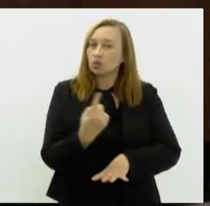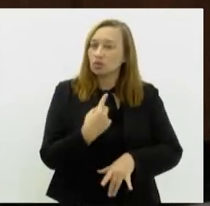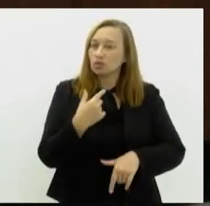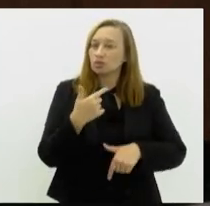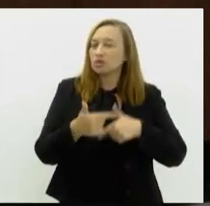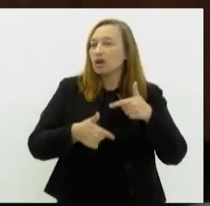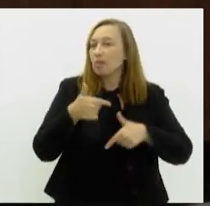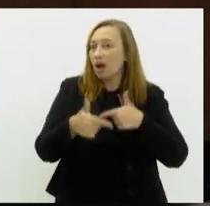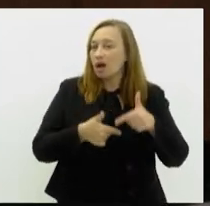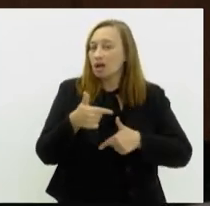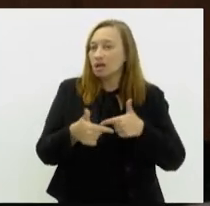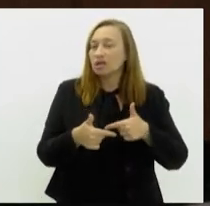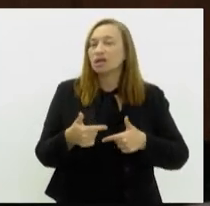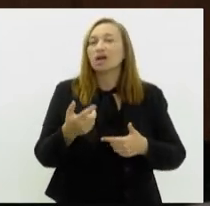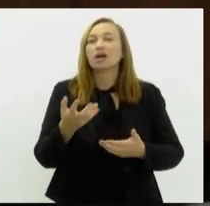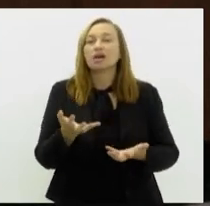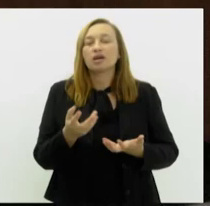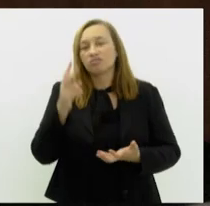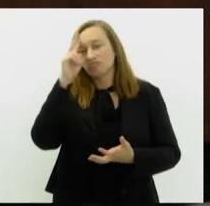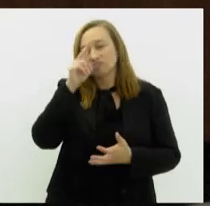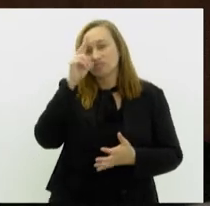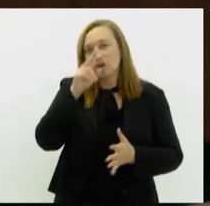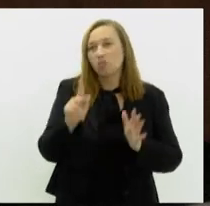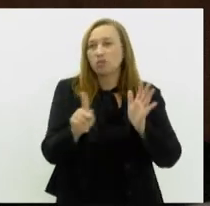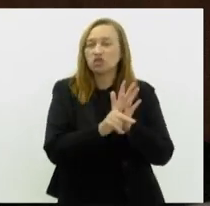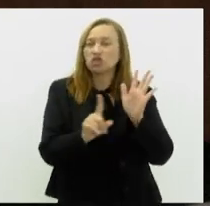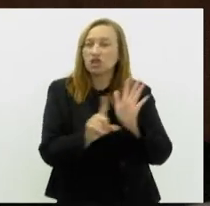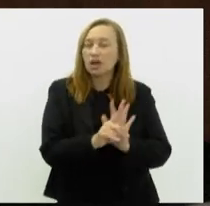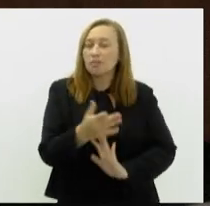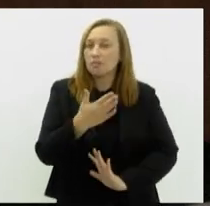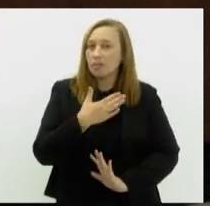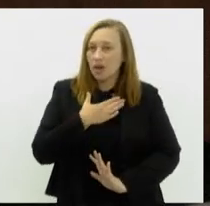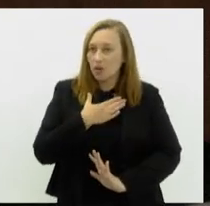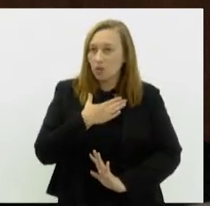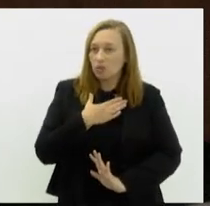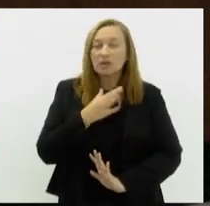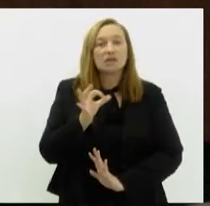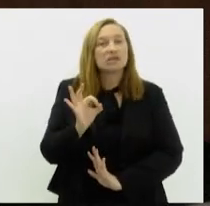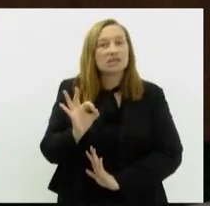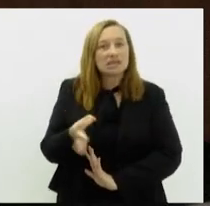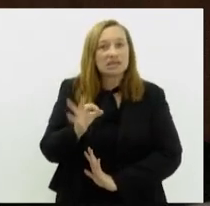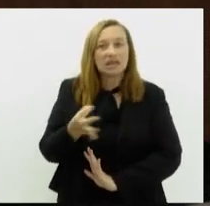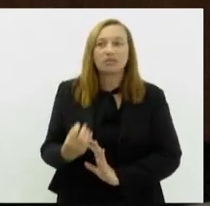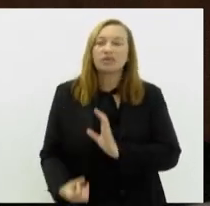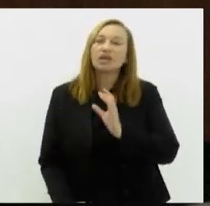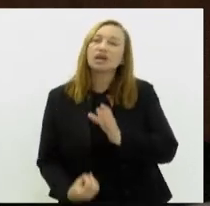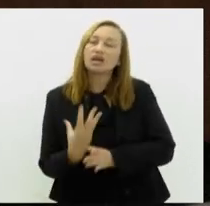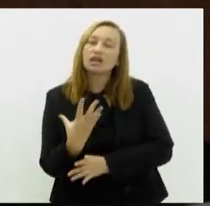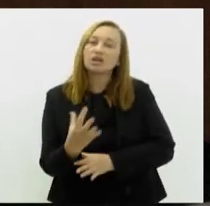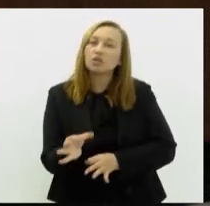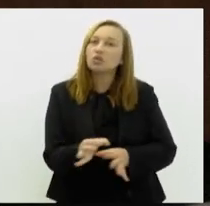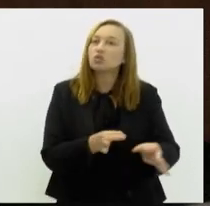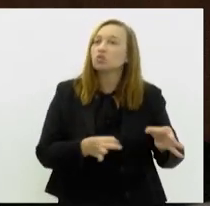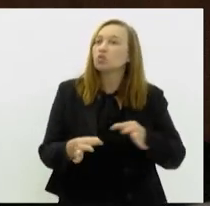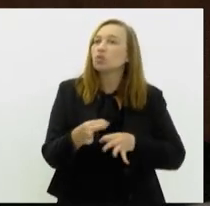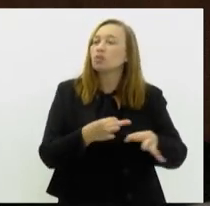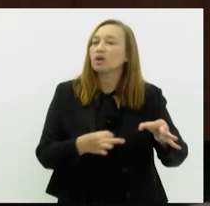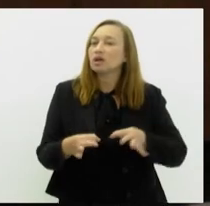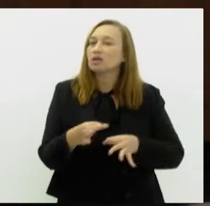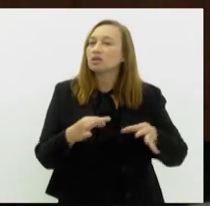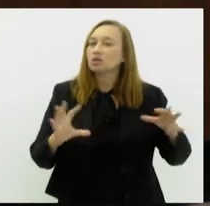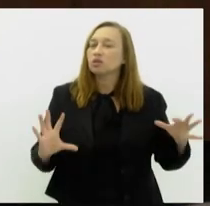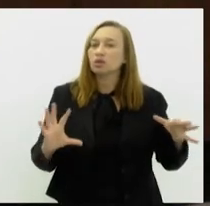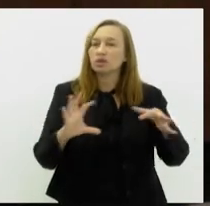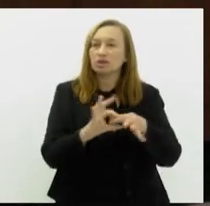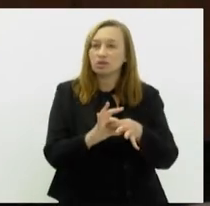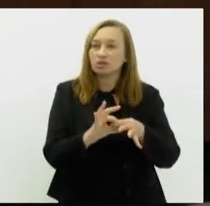lembrar aqui um projeto de lei de minha autoria que determina exatamente a criação de um plano integrado de